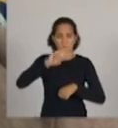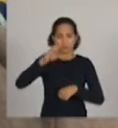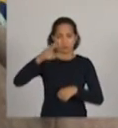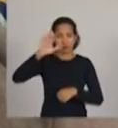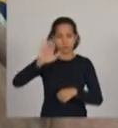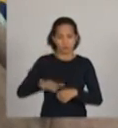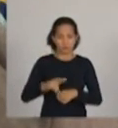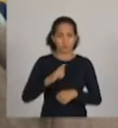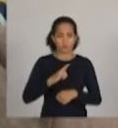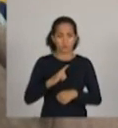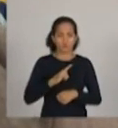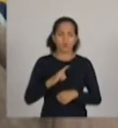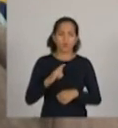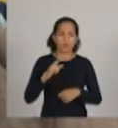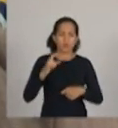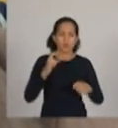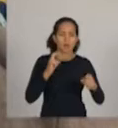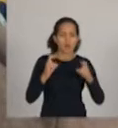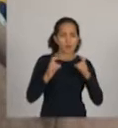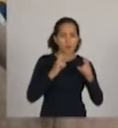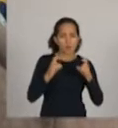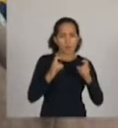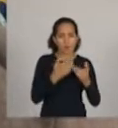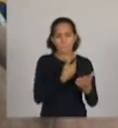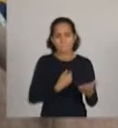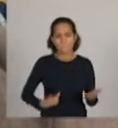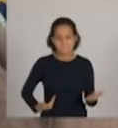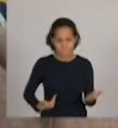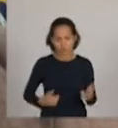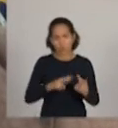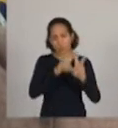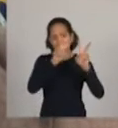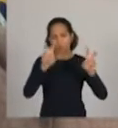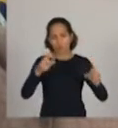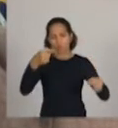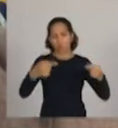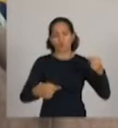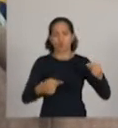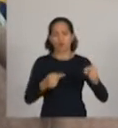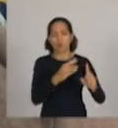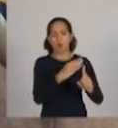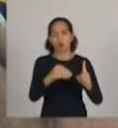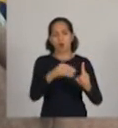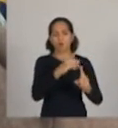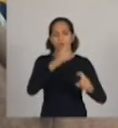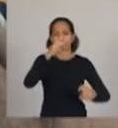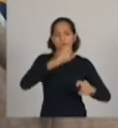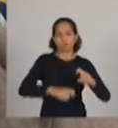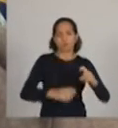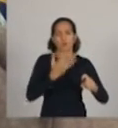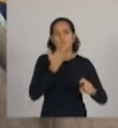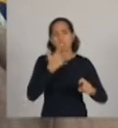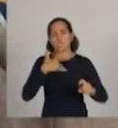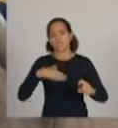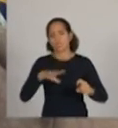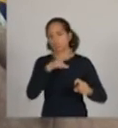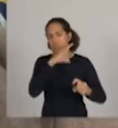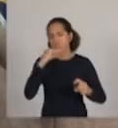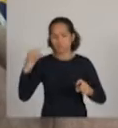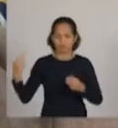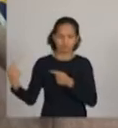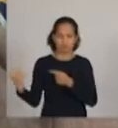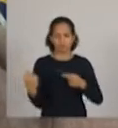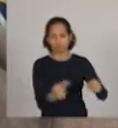audiência pública para discutir o abuso sexual contra criança e adolescente e a visão multidisciplinar